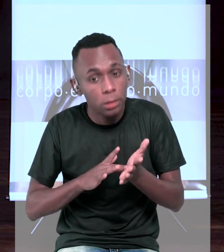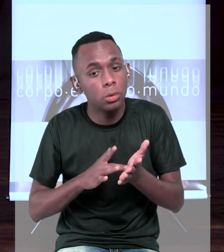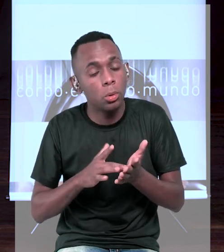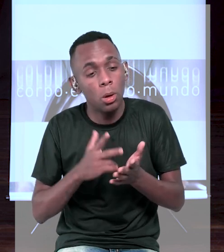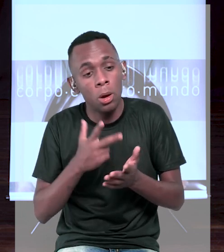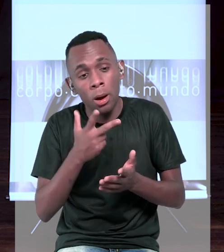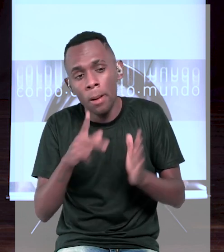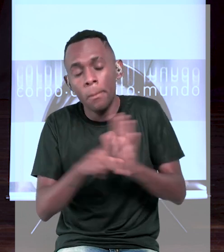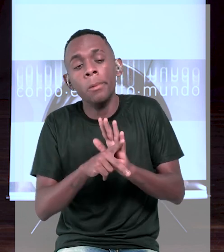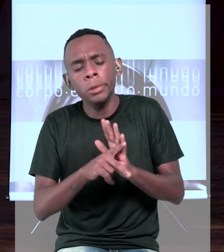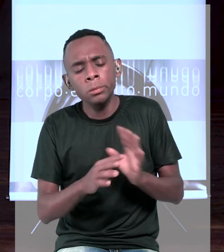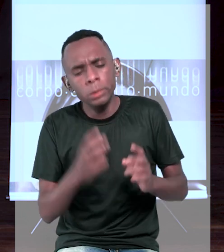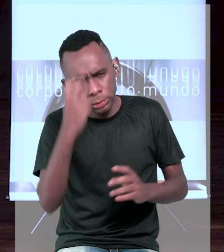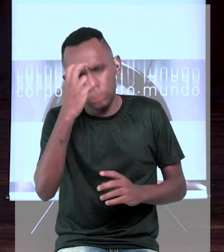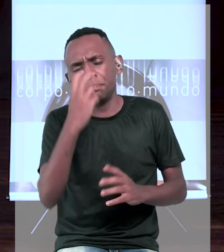muito eficiente.